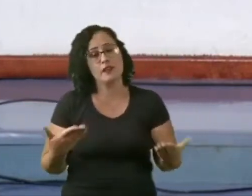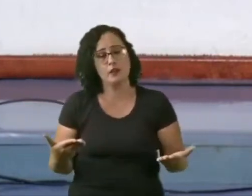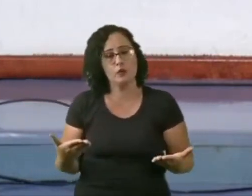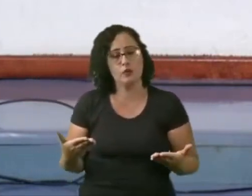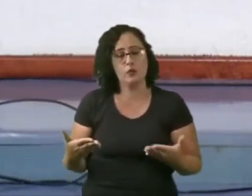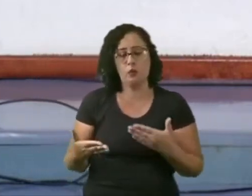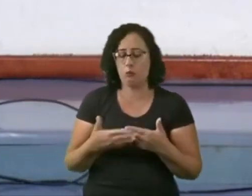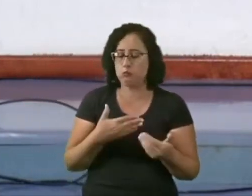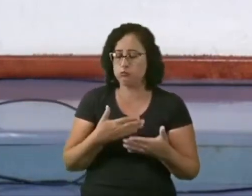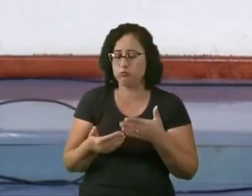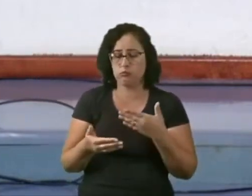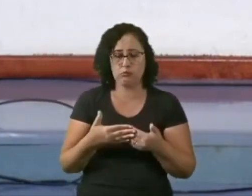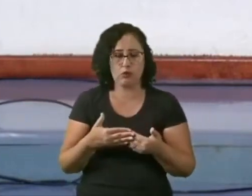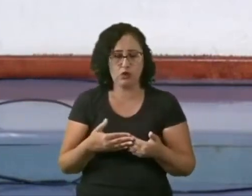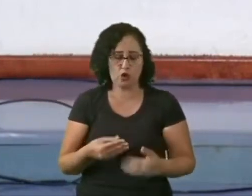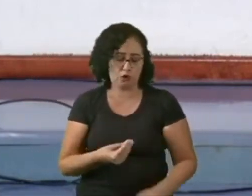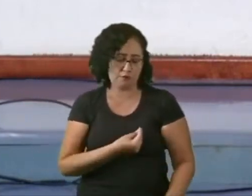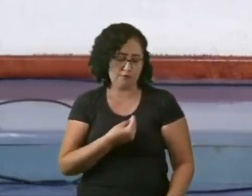futuro,